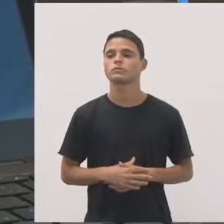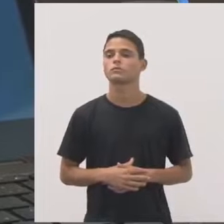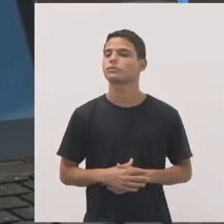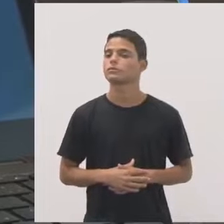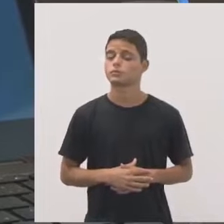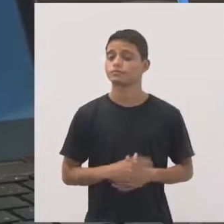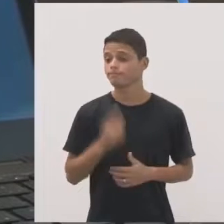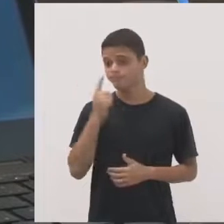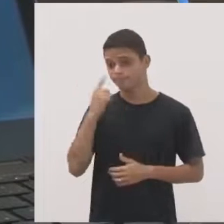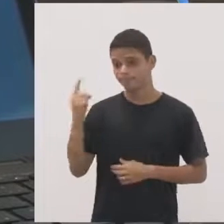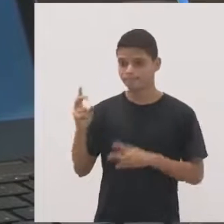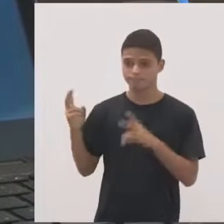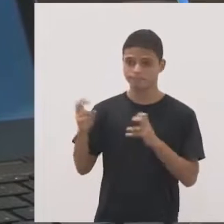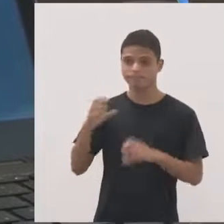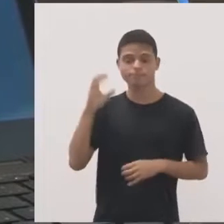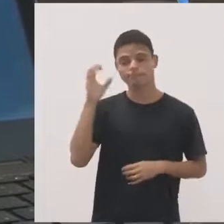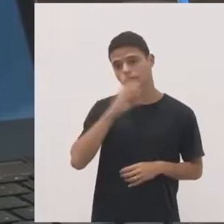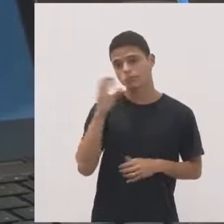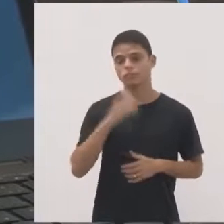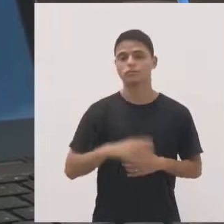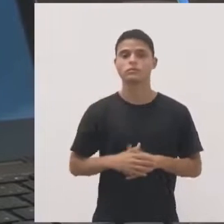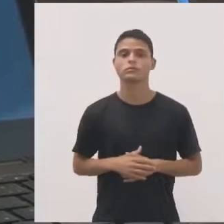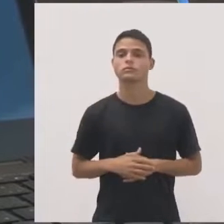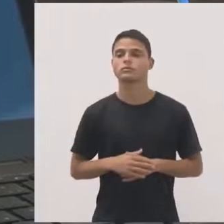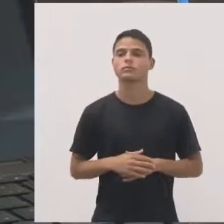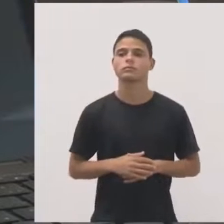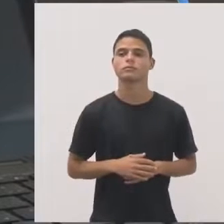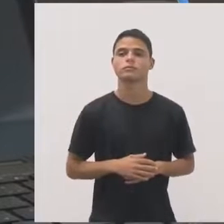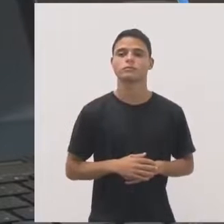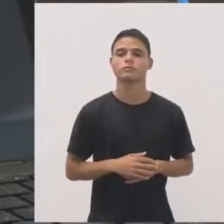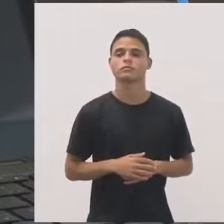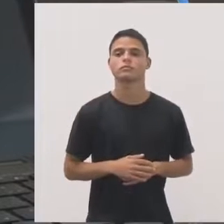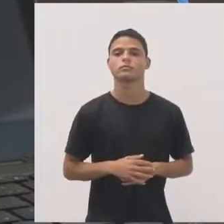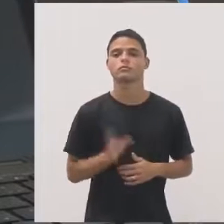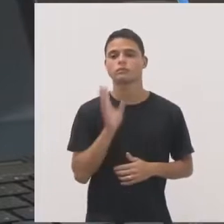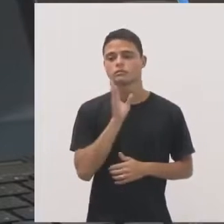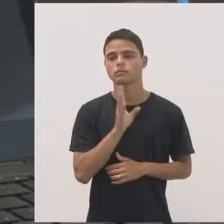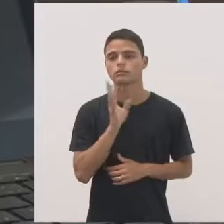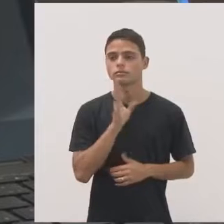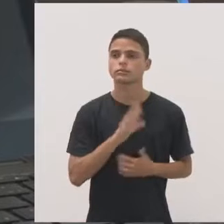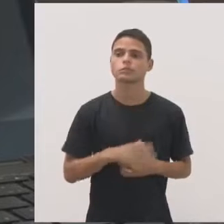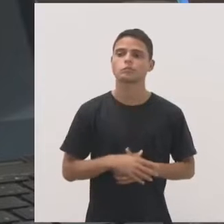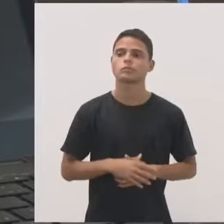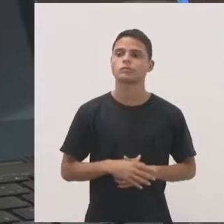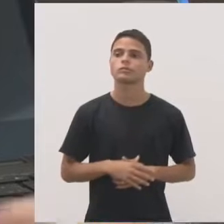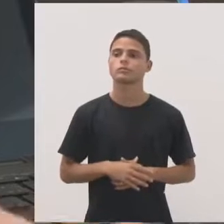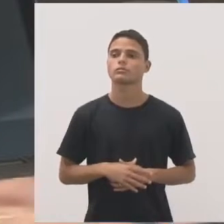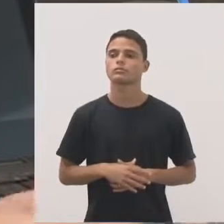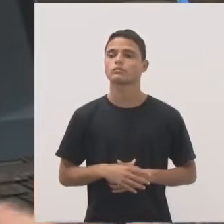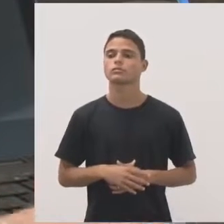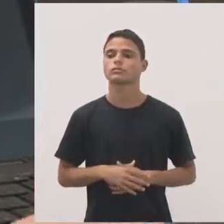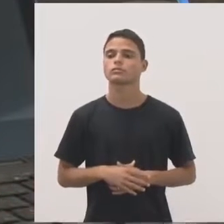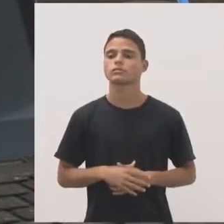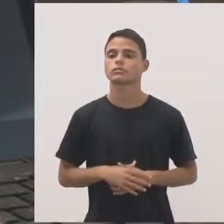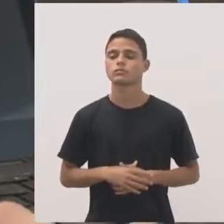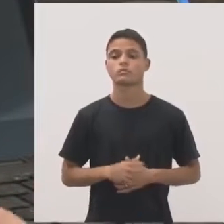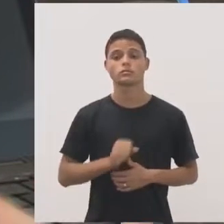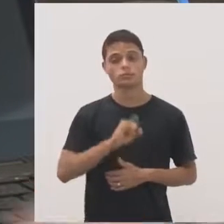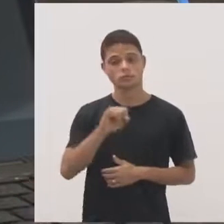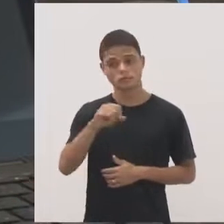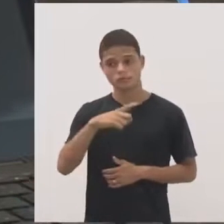daqui você vai ver que é super rápido mesmo. Ele tem uma agilidade bem bacana. E aí, lembrando, gente, que se vocês tiverem alguma